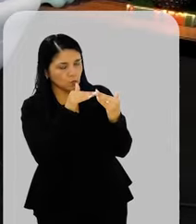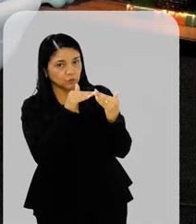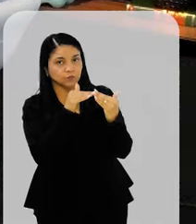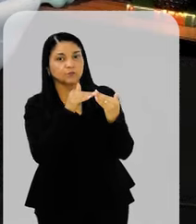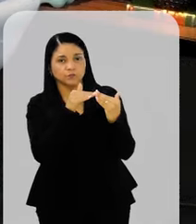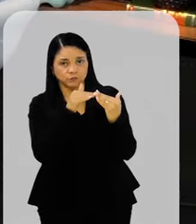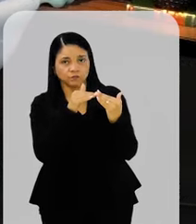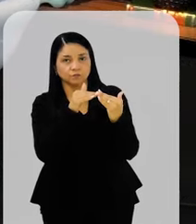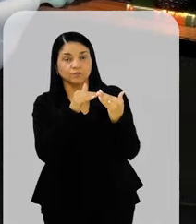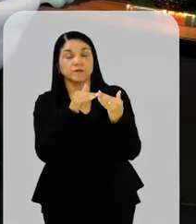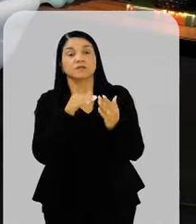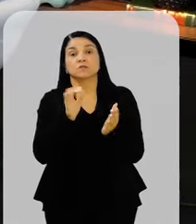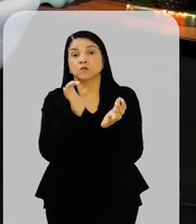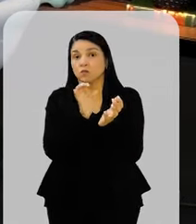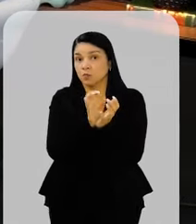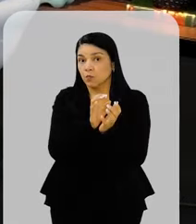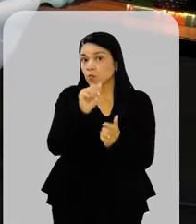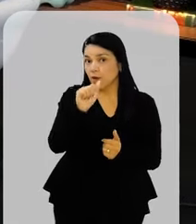você. Agora,